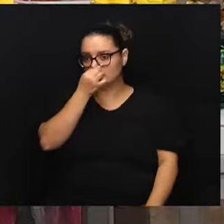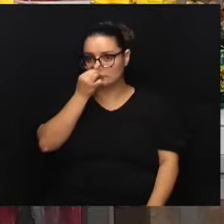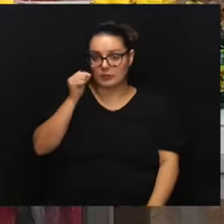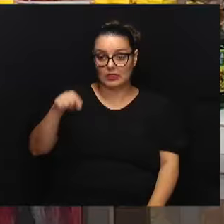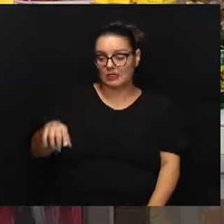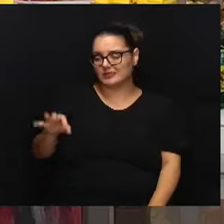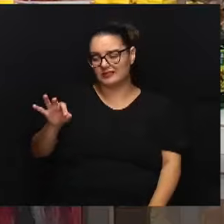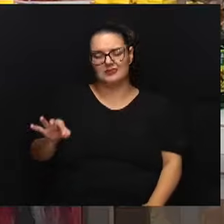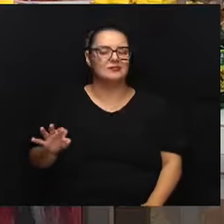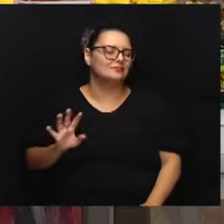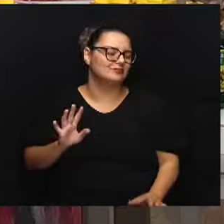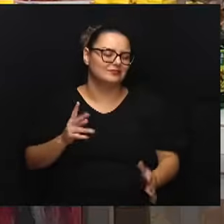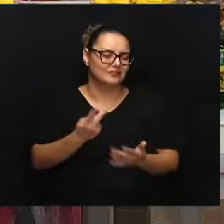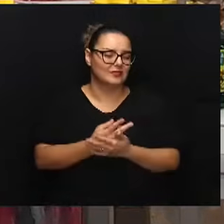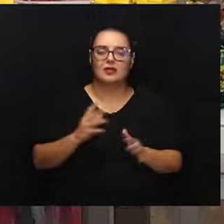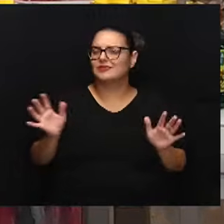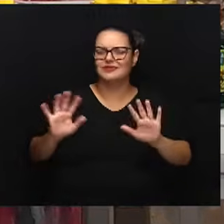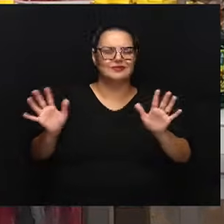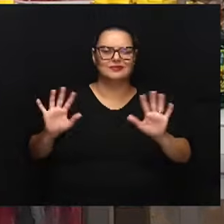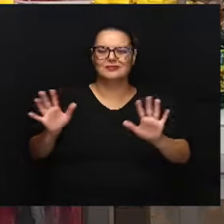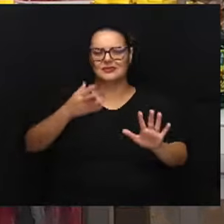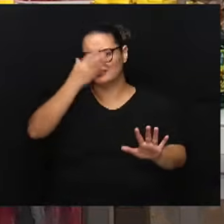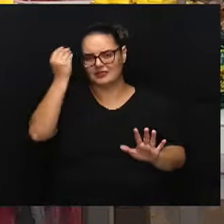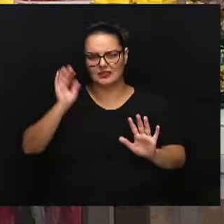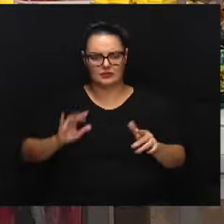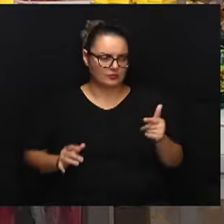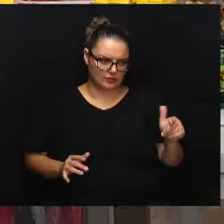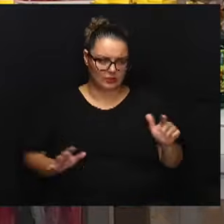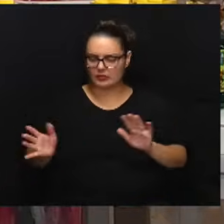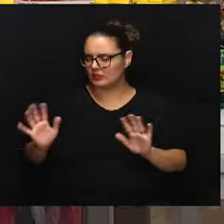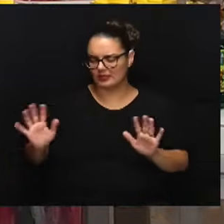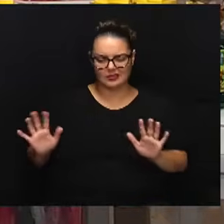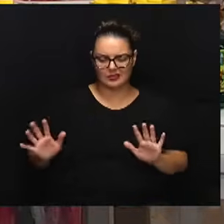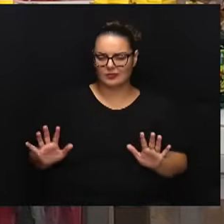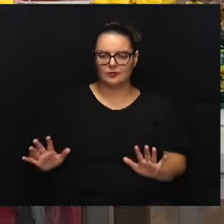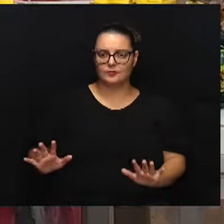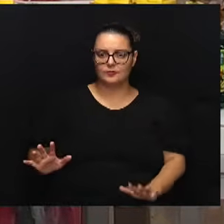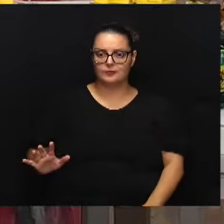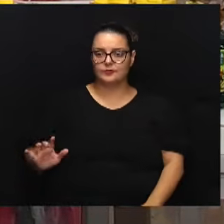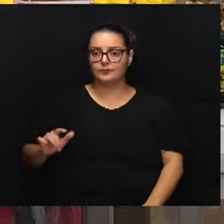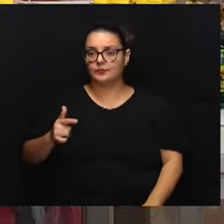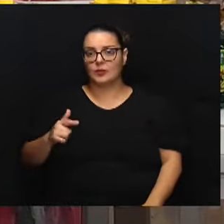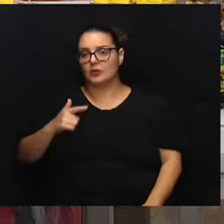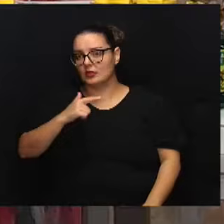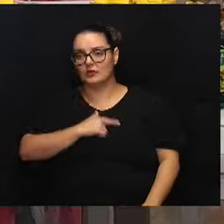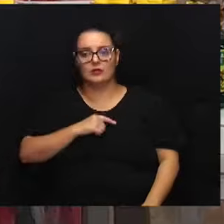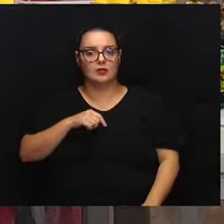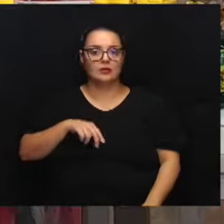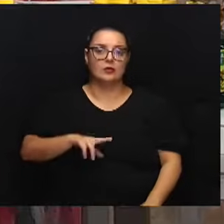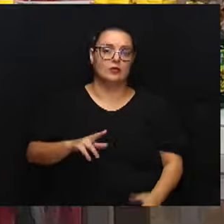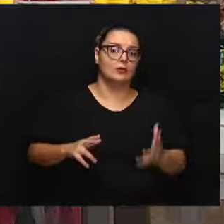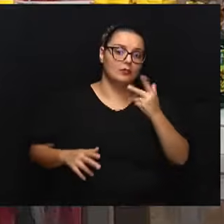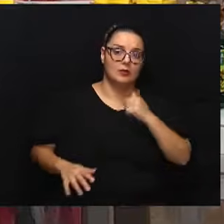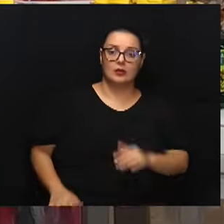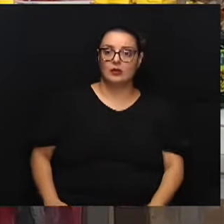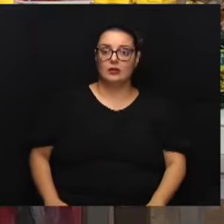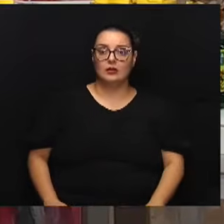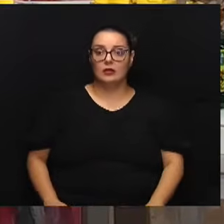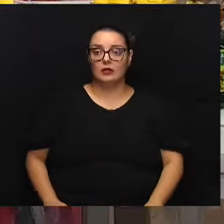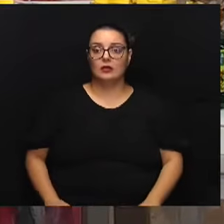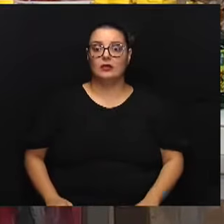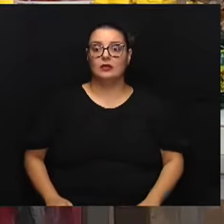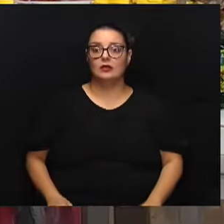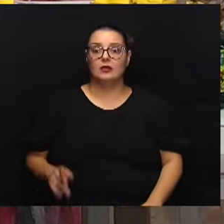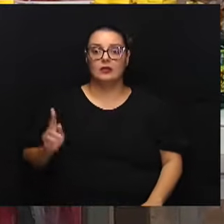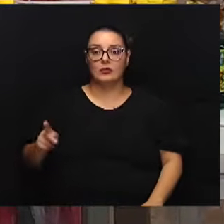isso tá errado. Não tem isso. Não Esquece. tem. Esquece. Não tem feio nem bonito. Ai,